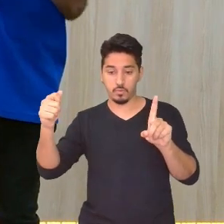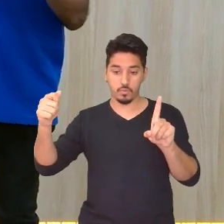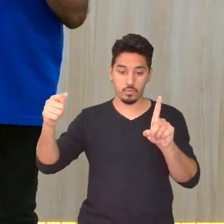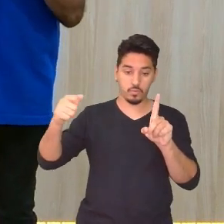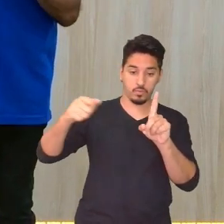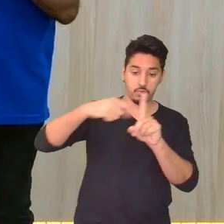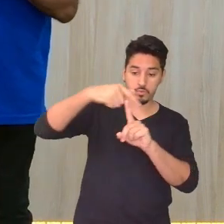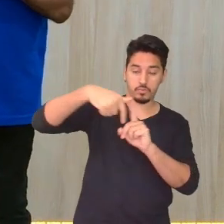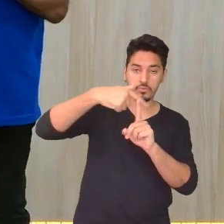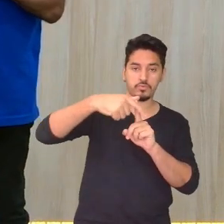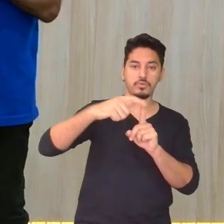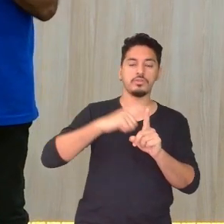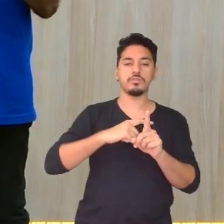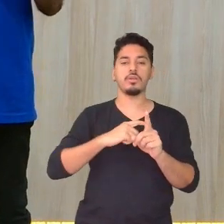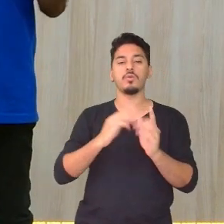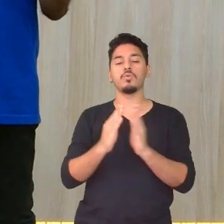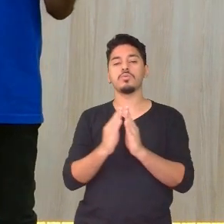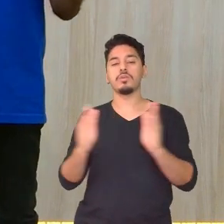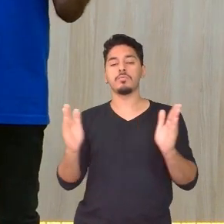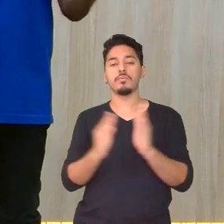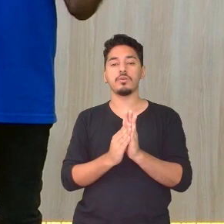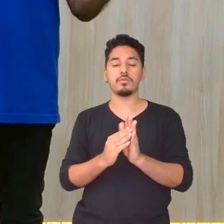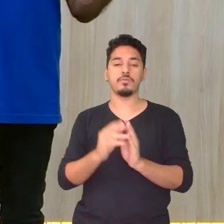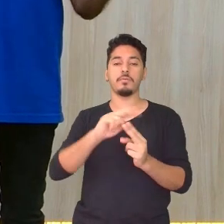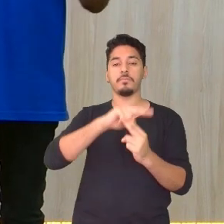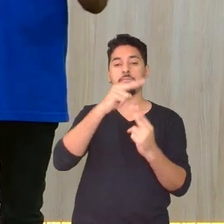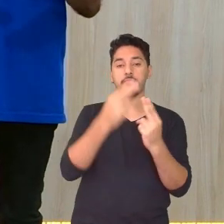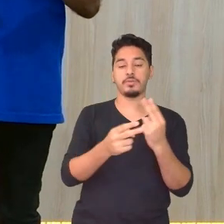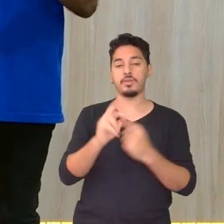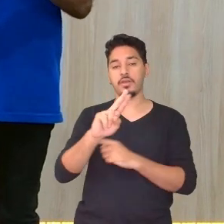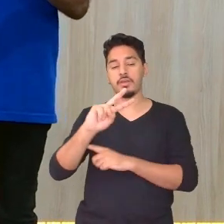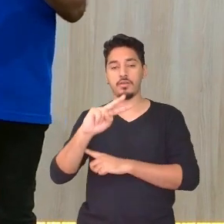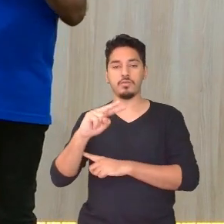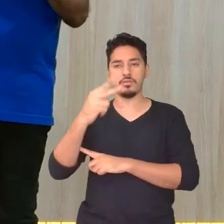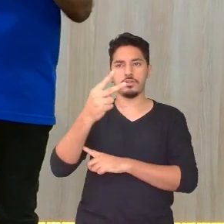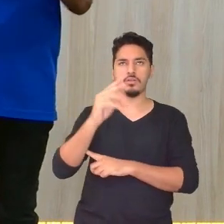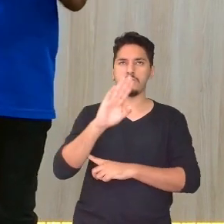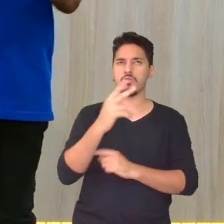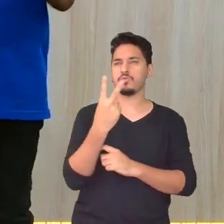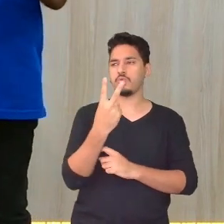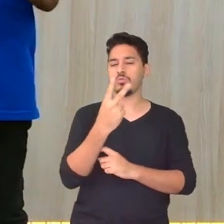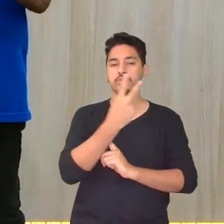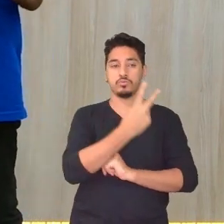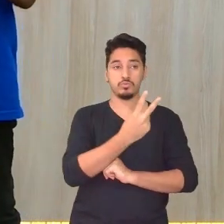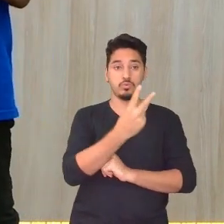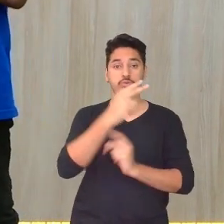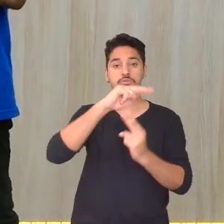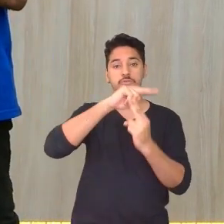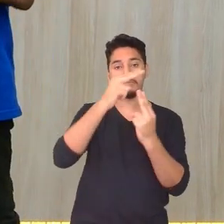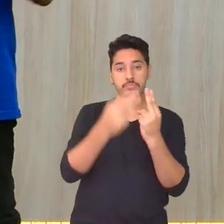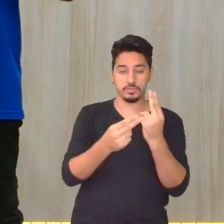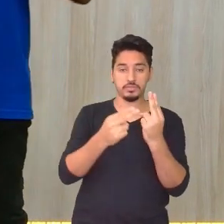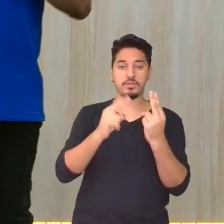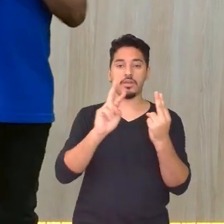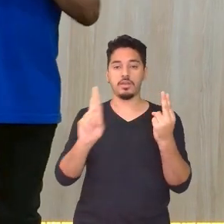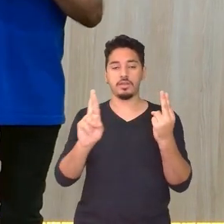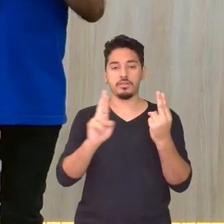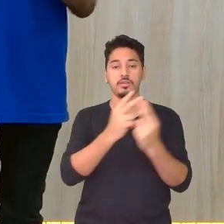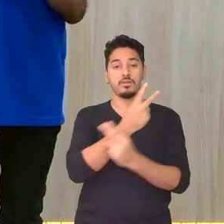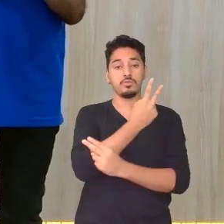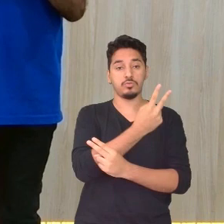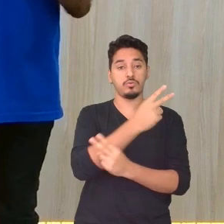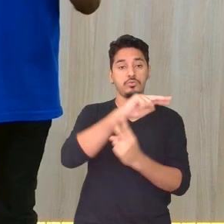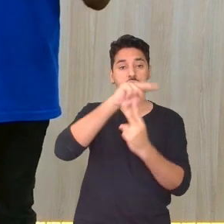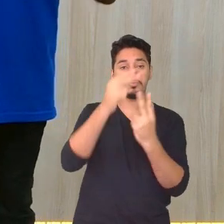um comprimento da circunferência que é πr ao quadrado, ou, desculpa, tem um 2 πr's. 2 πr's